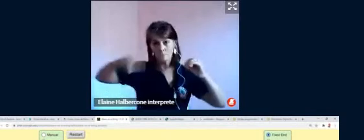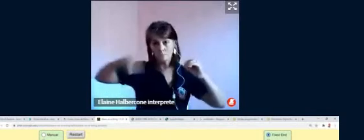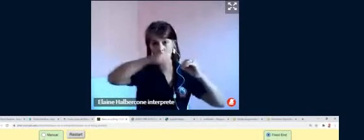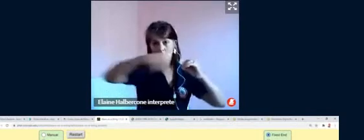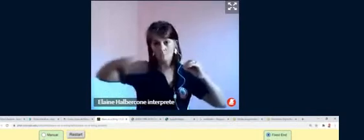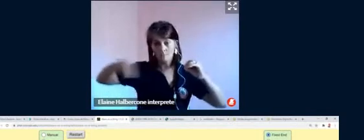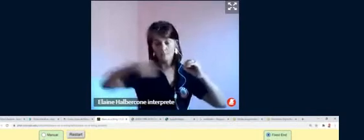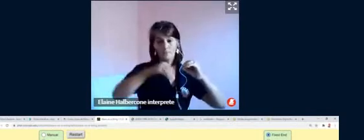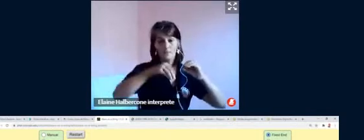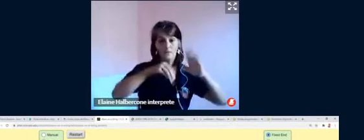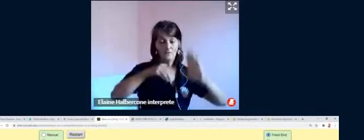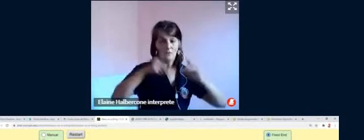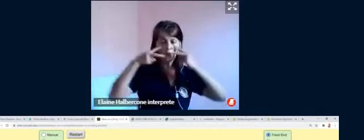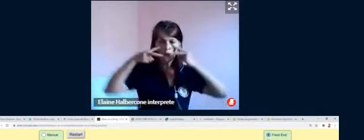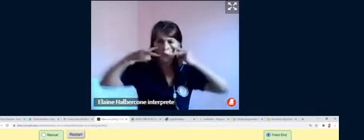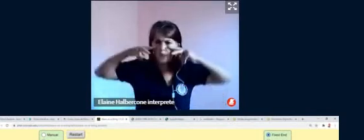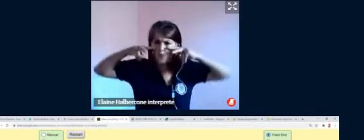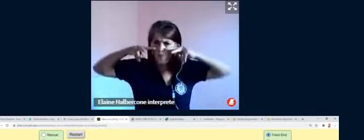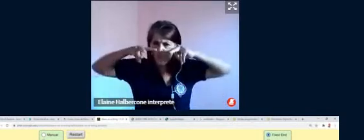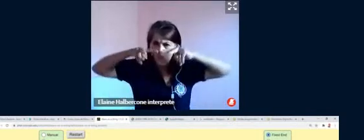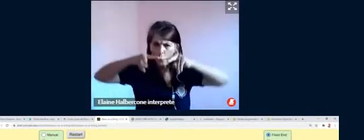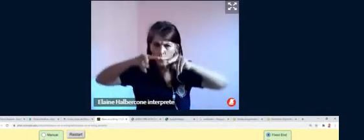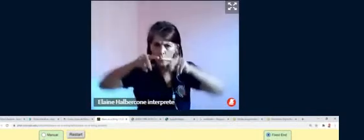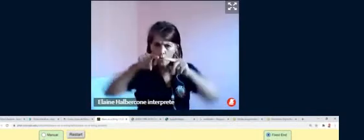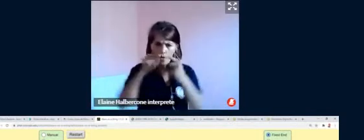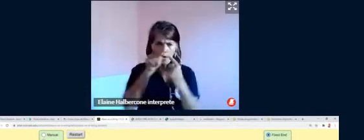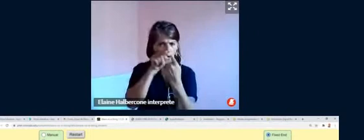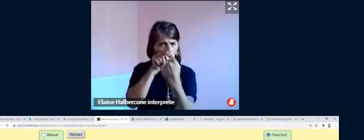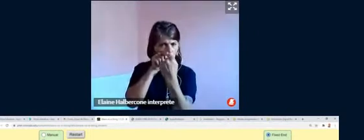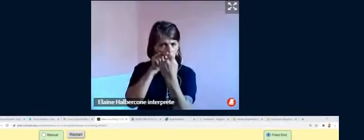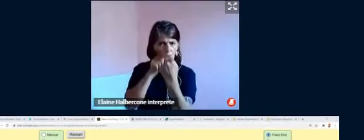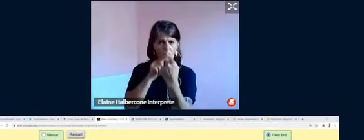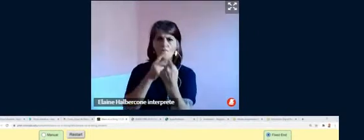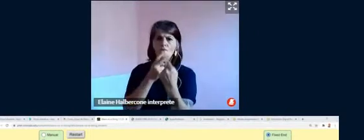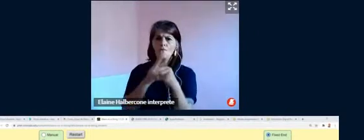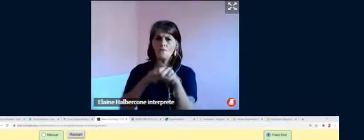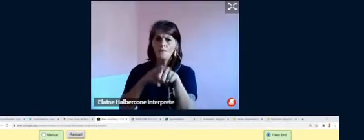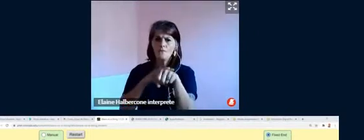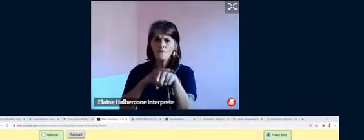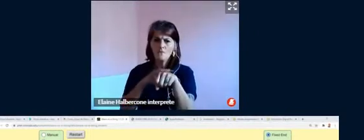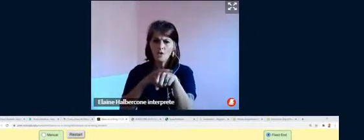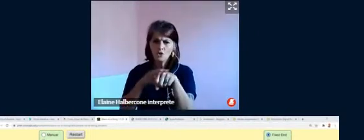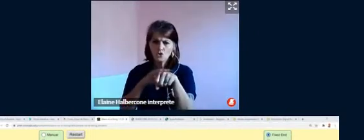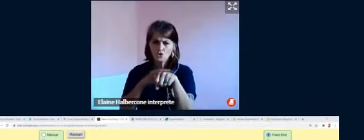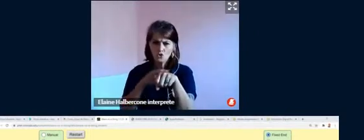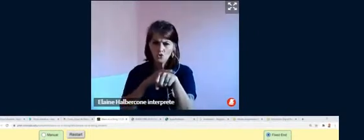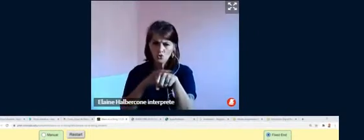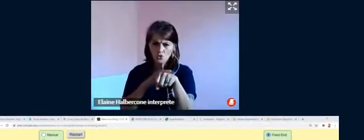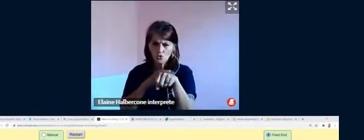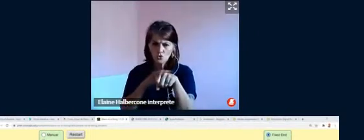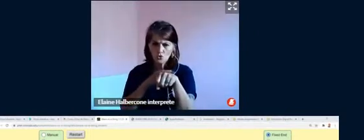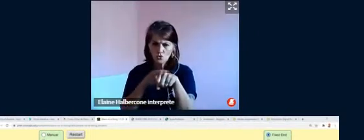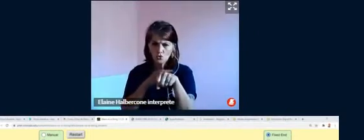Se você fixar o seu olhar neste ponto aqui, ó, esse ponto verde, vou tentar marcar ele de outra cor, para dar um